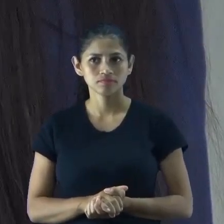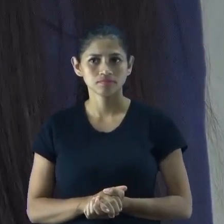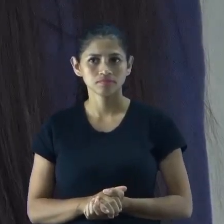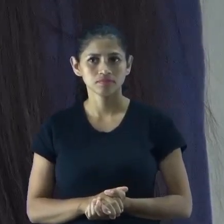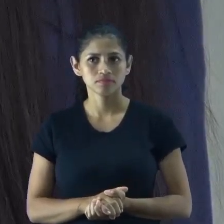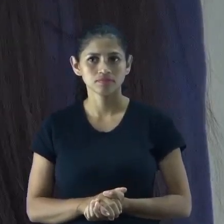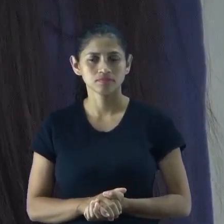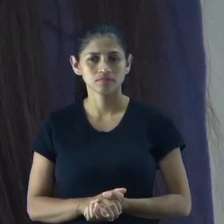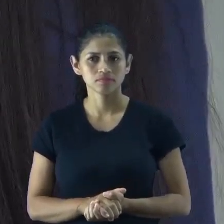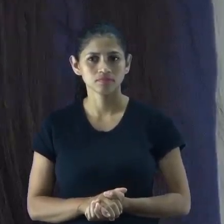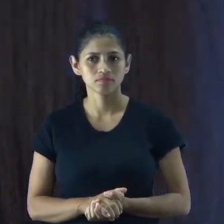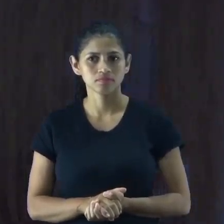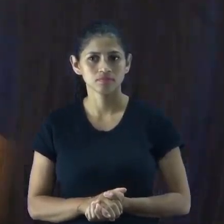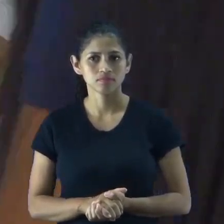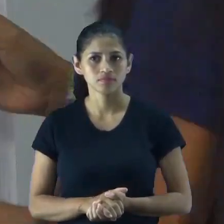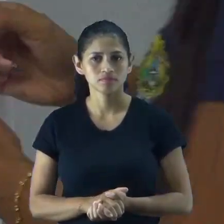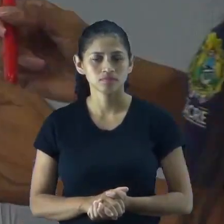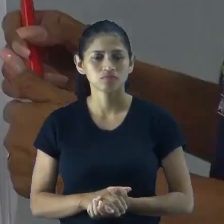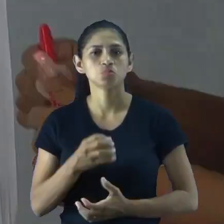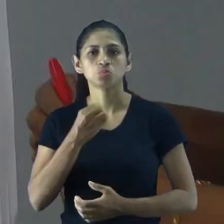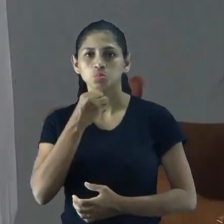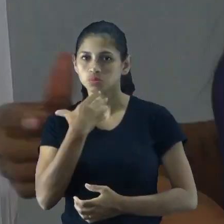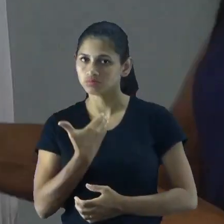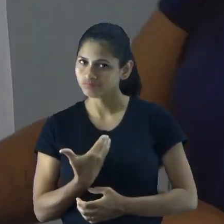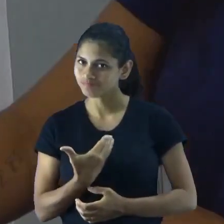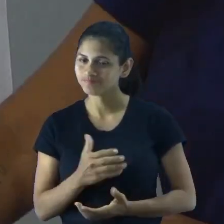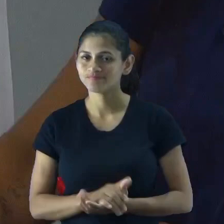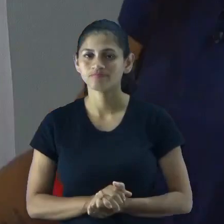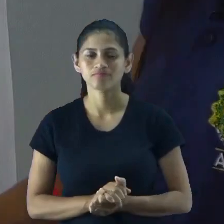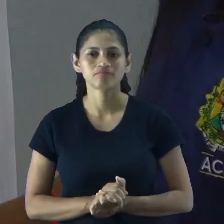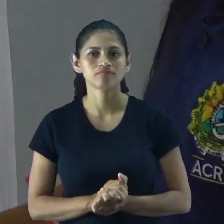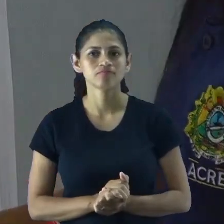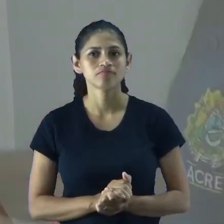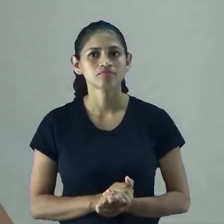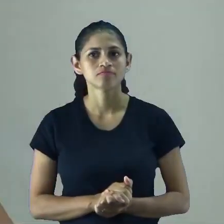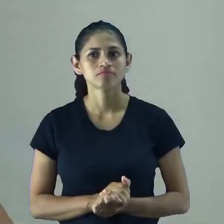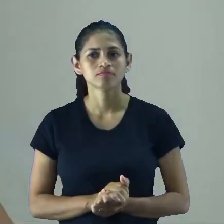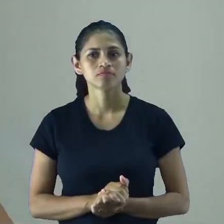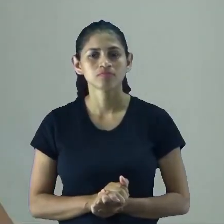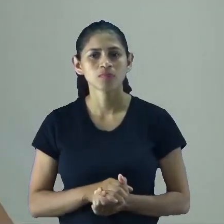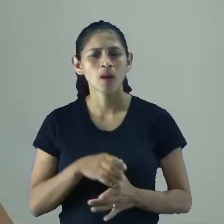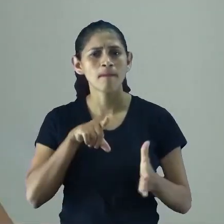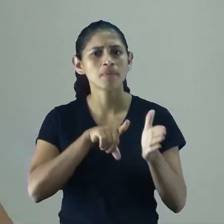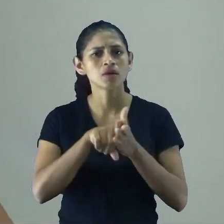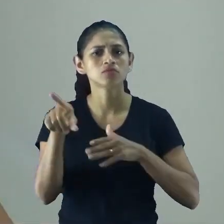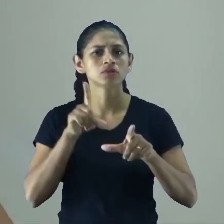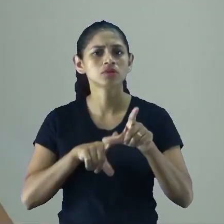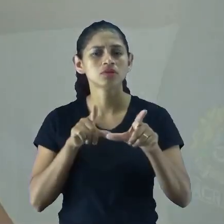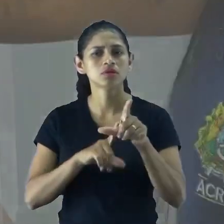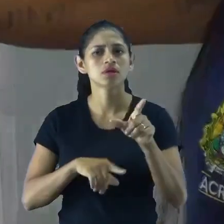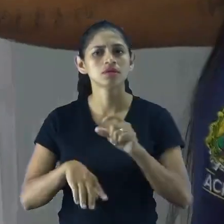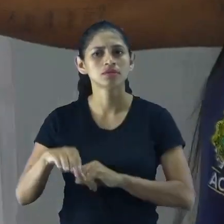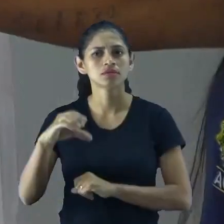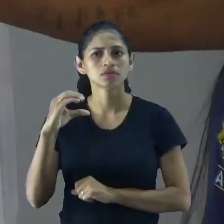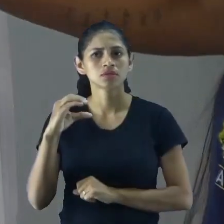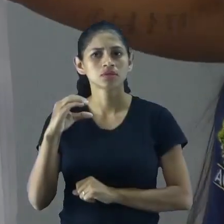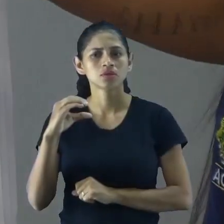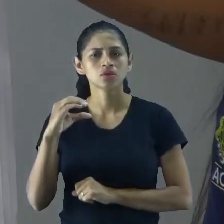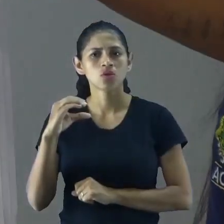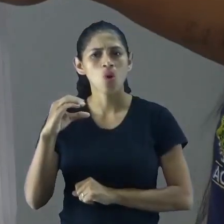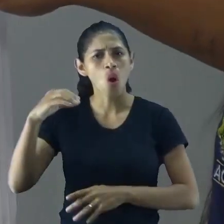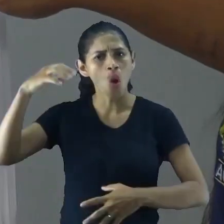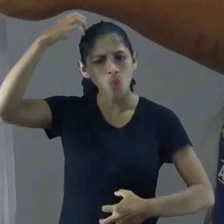Carneiro muito bem a perguntinha da letra C O Gorila